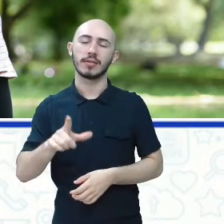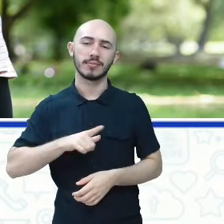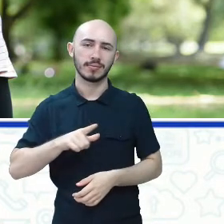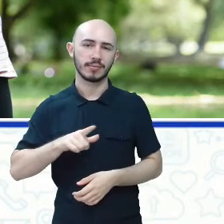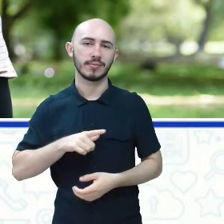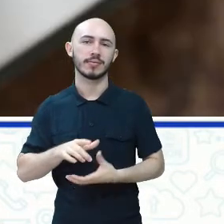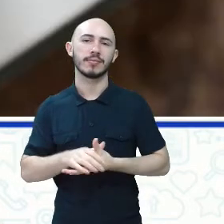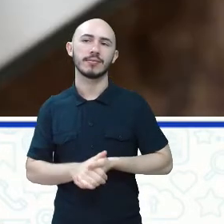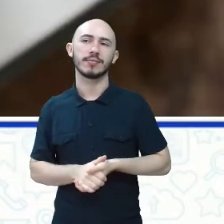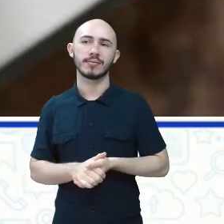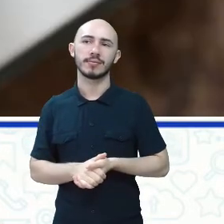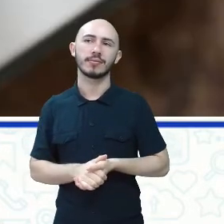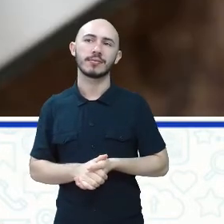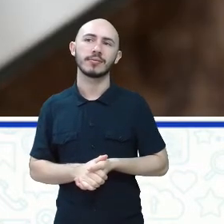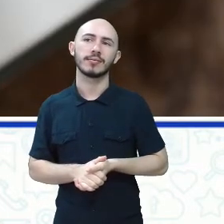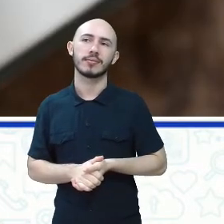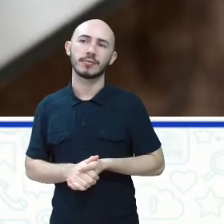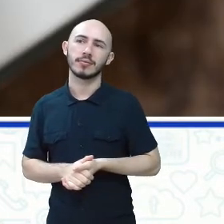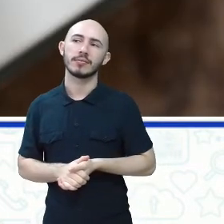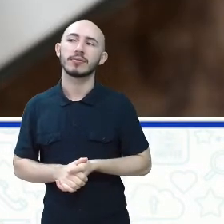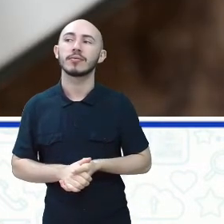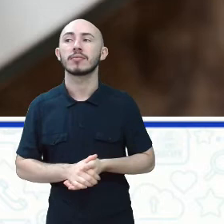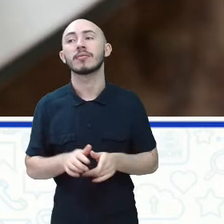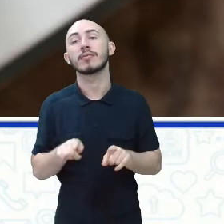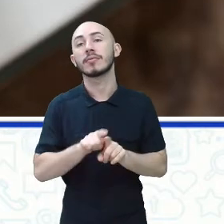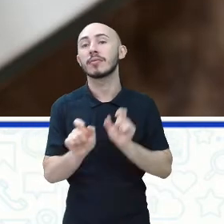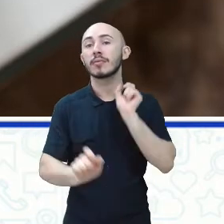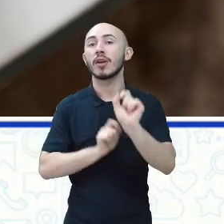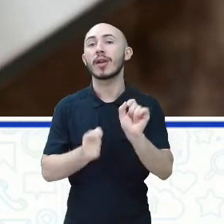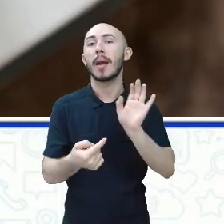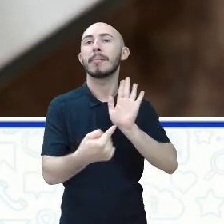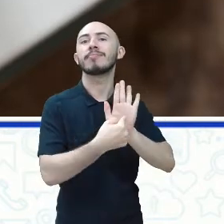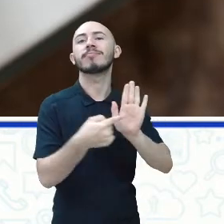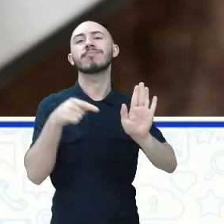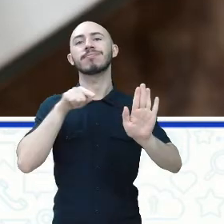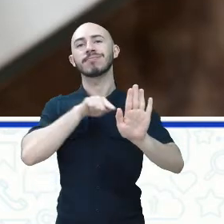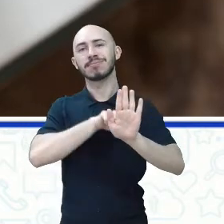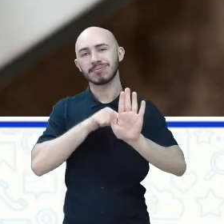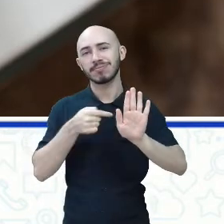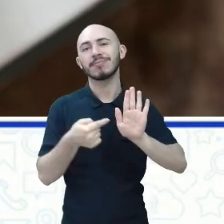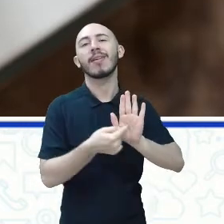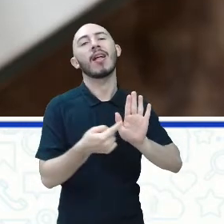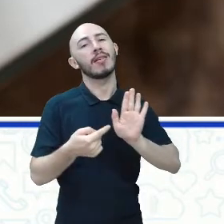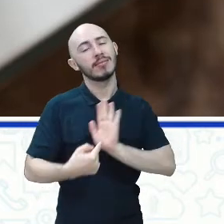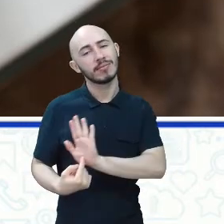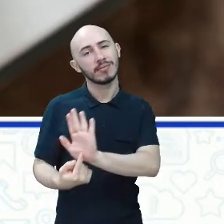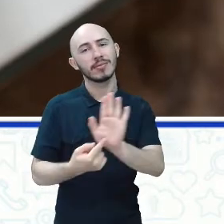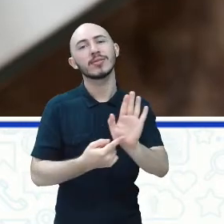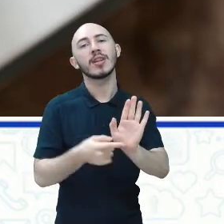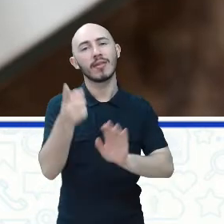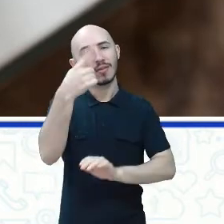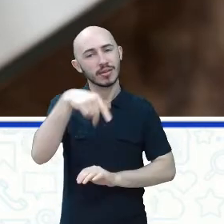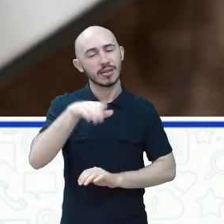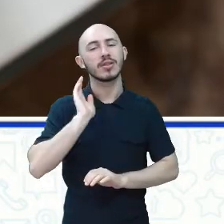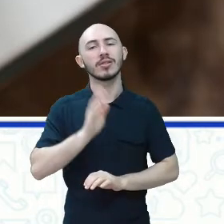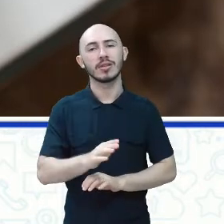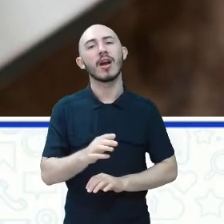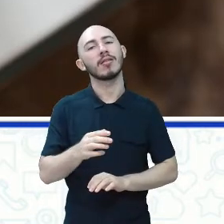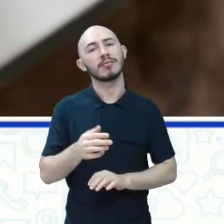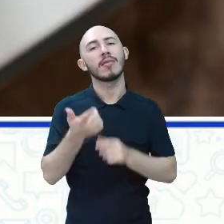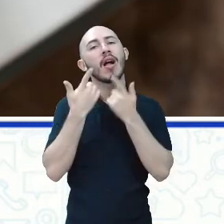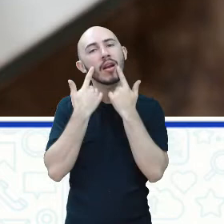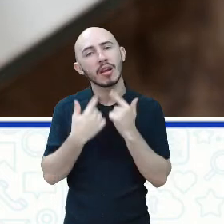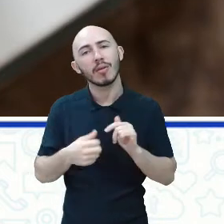poemas. Então, nós temos a metáfora. Eu já falei com vocês sobre esta figura de